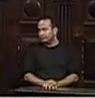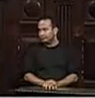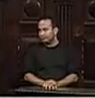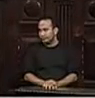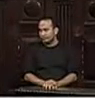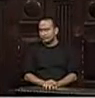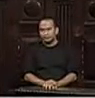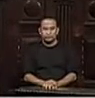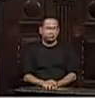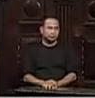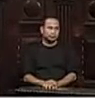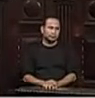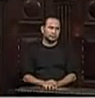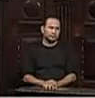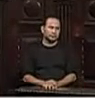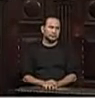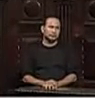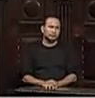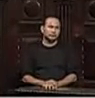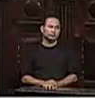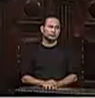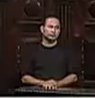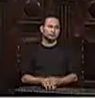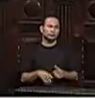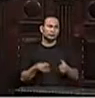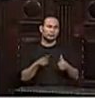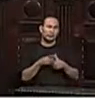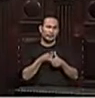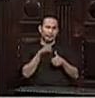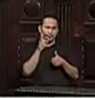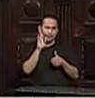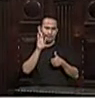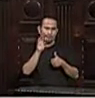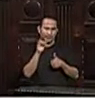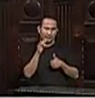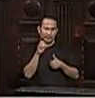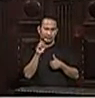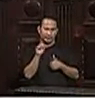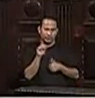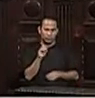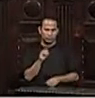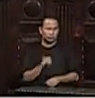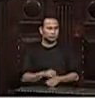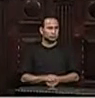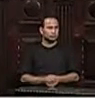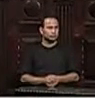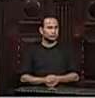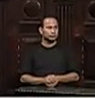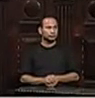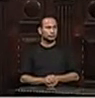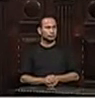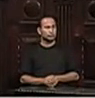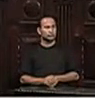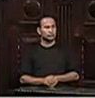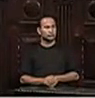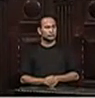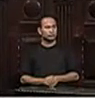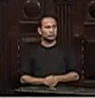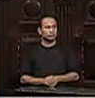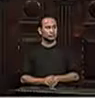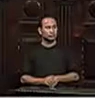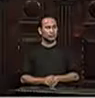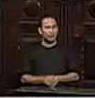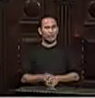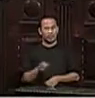3 tranches. Uma de 1 bilhão, em que a moeda é dólar, a moeda